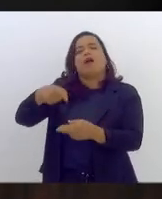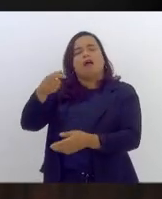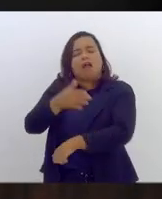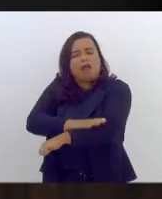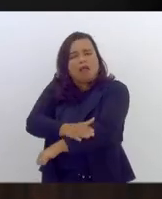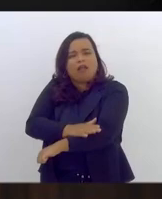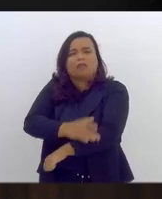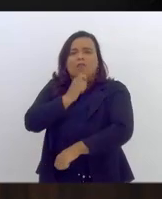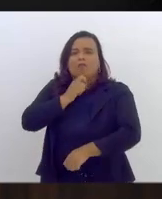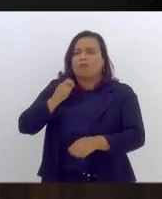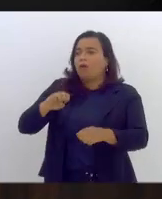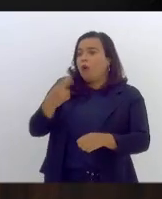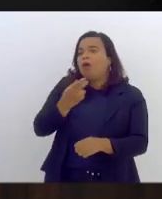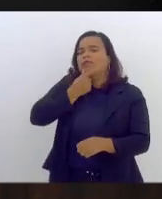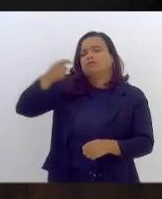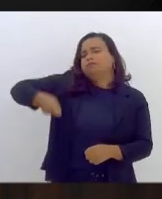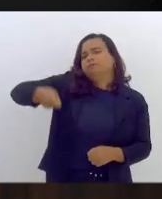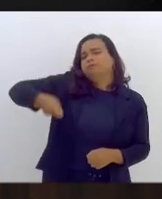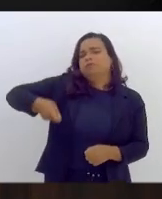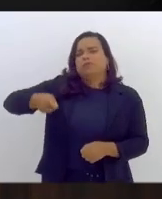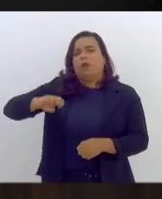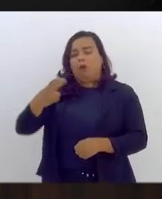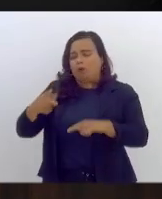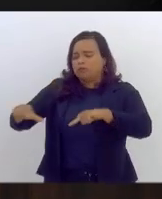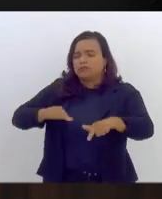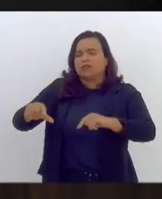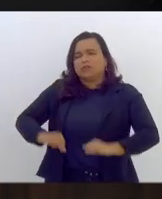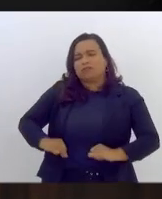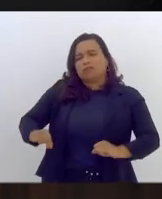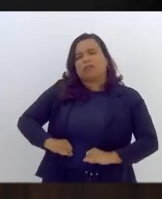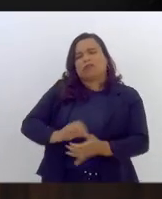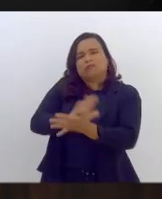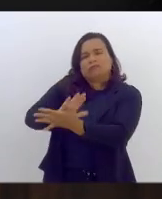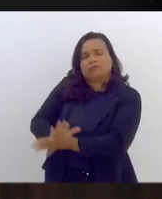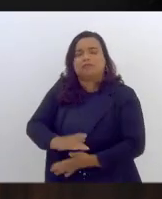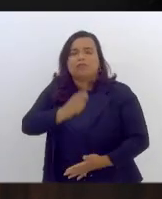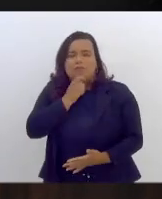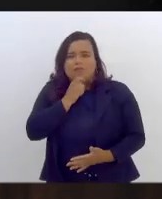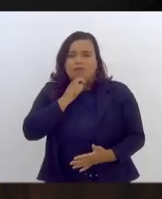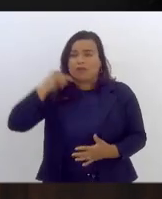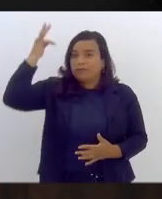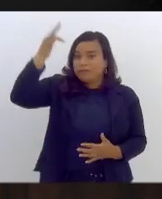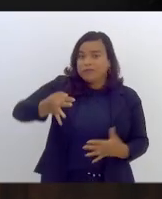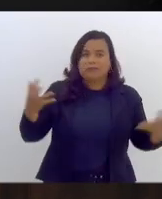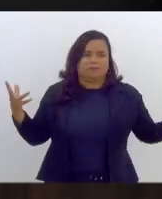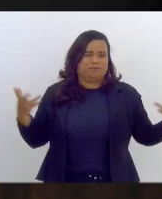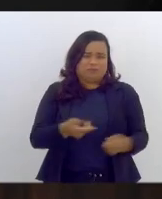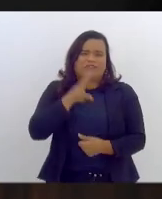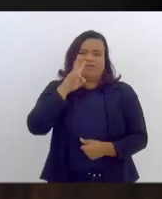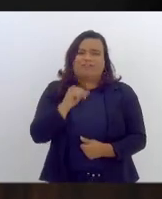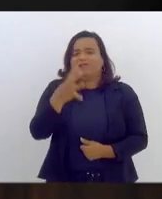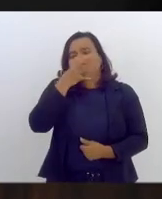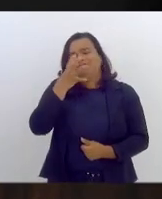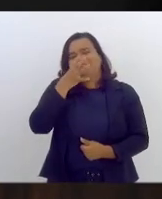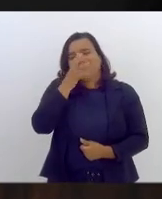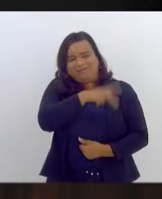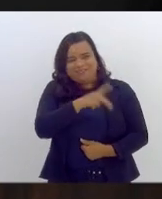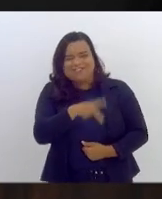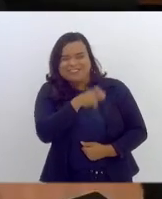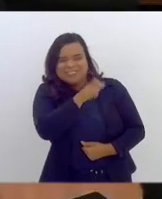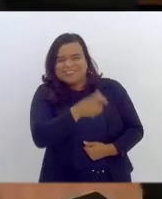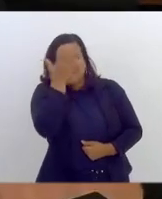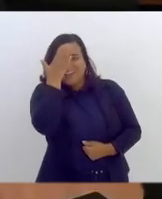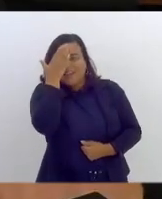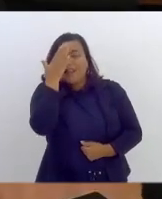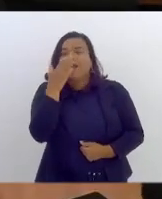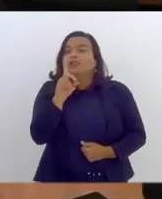do trabalho. O nosso futuro será repleto de belezas extraordinárias, querido professor Muniz Sodré. E